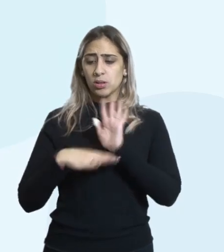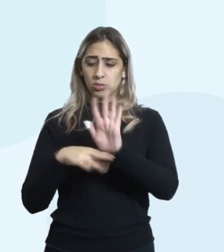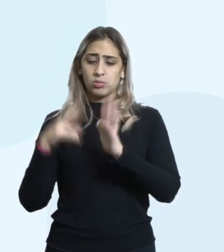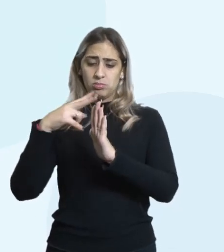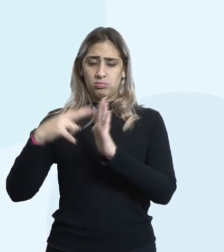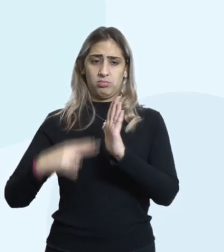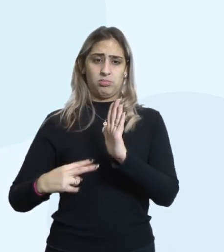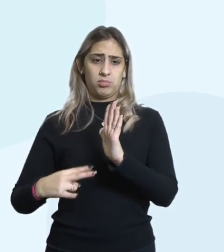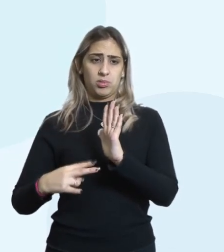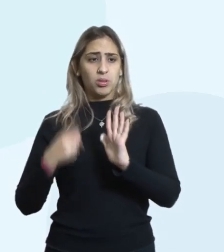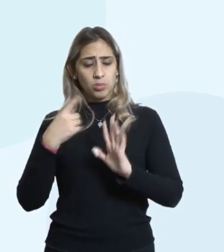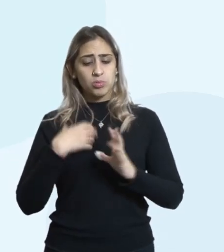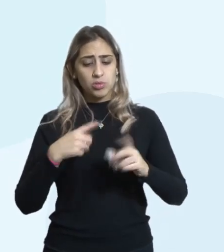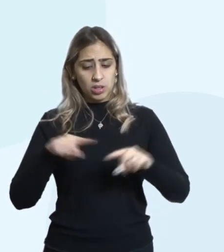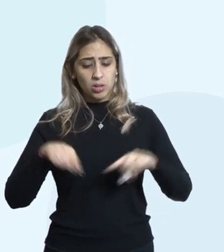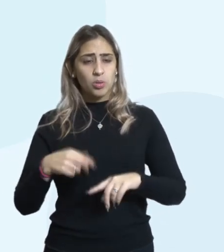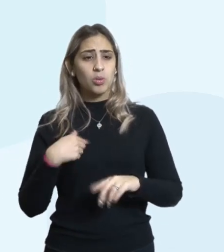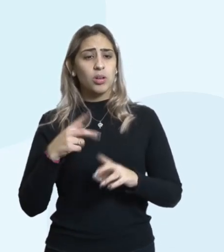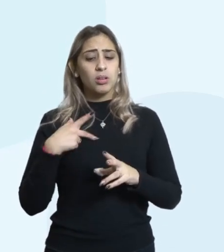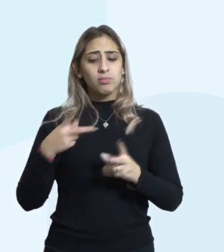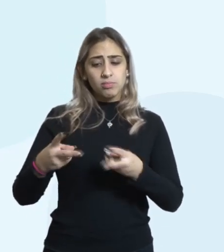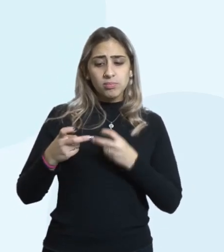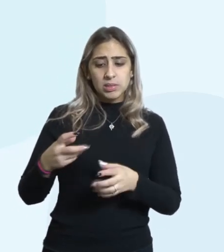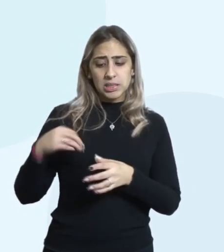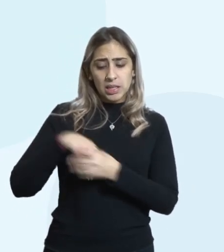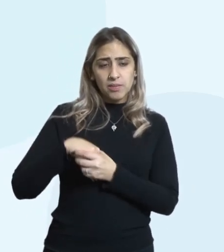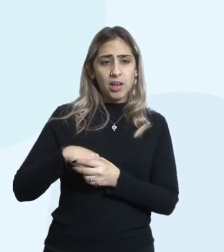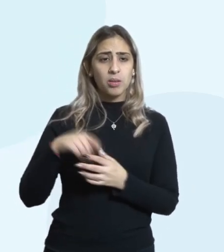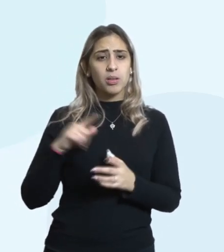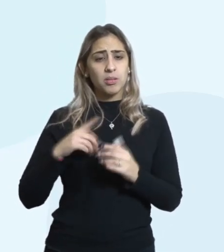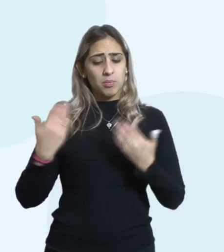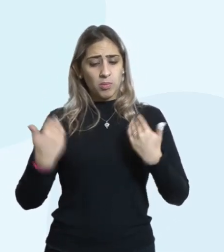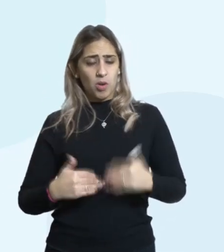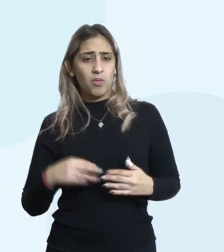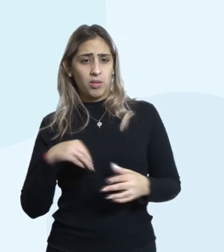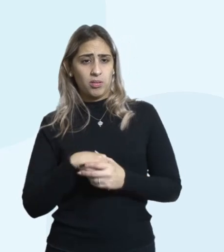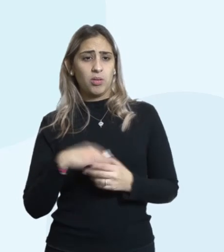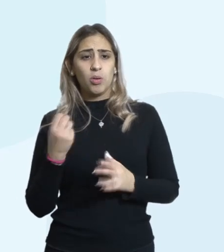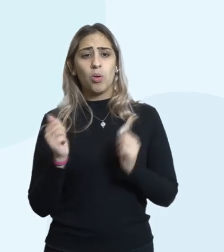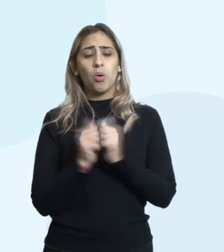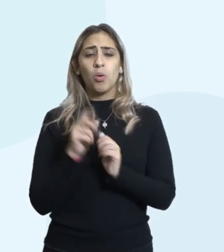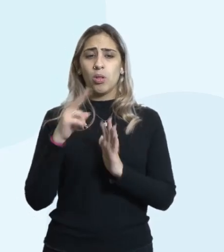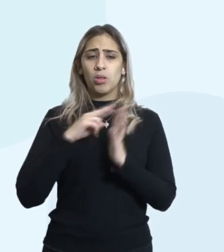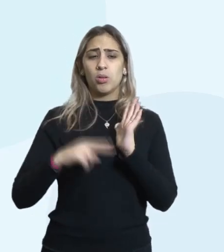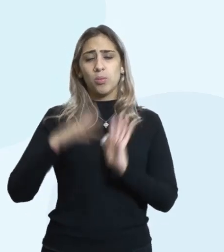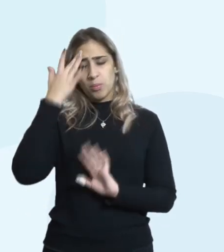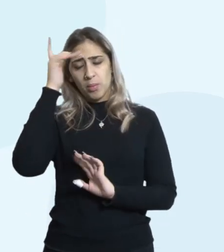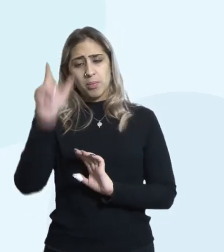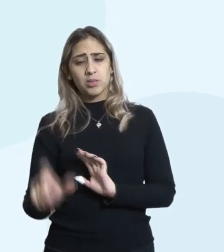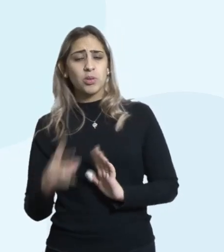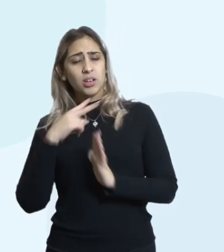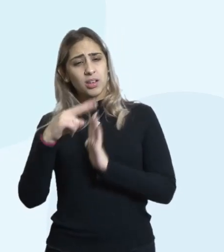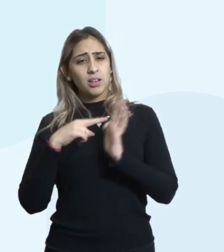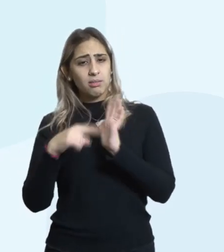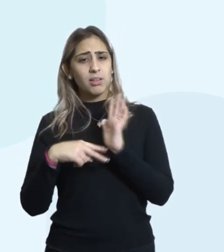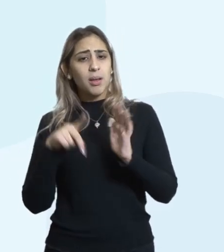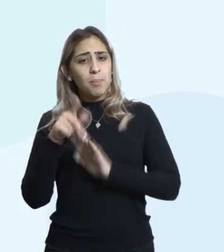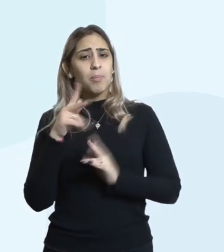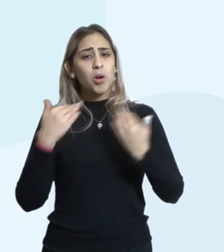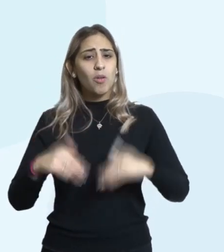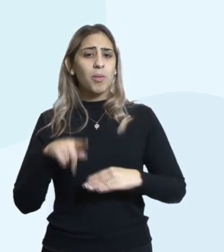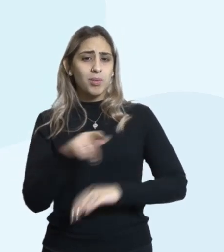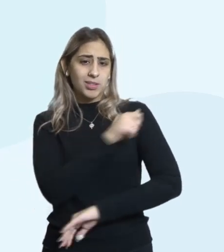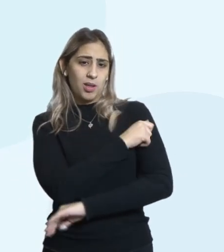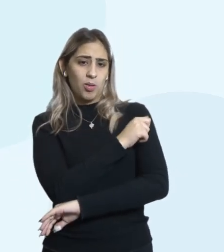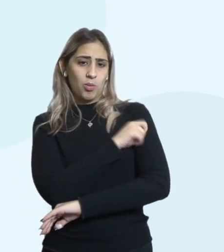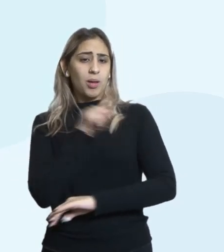num espaço reservado, para que ele possa fazer essa prova no espaço reservado com um ledor, uma pessoa que leia a prova para esse aluno. É